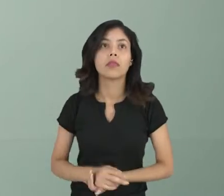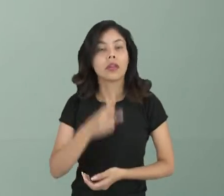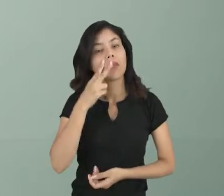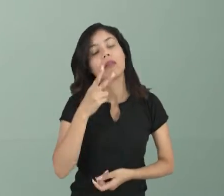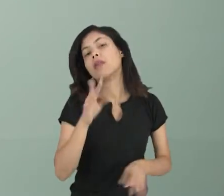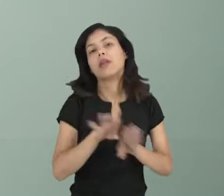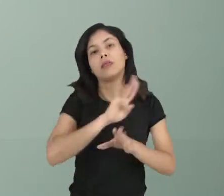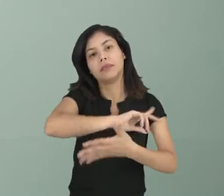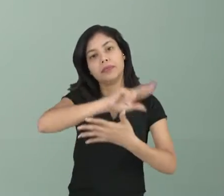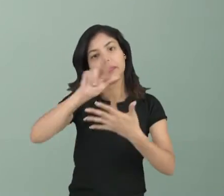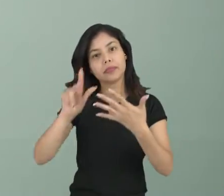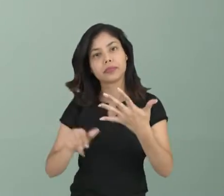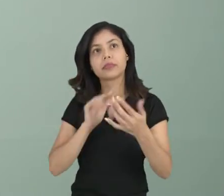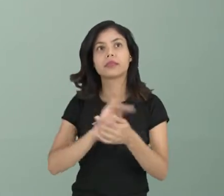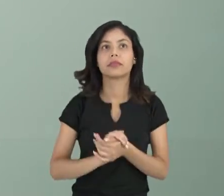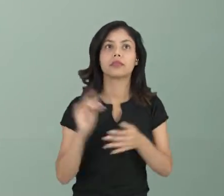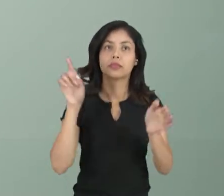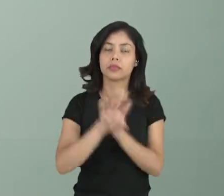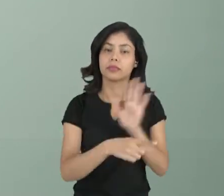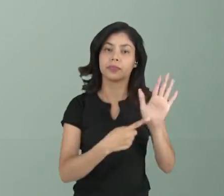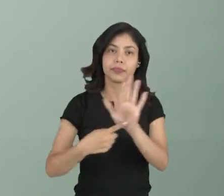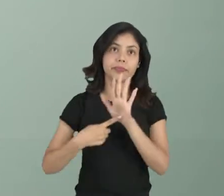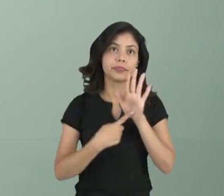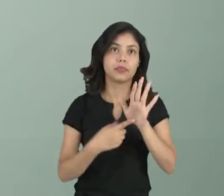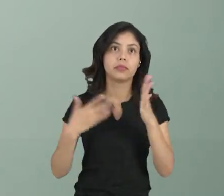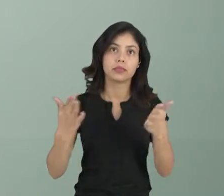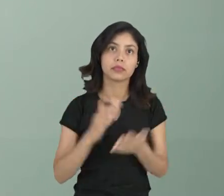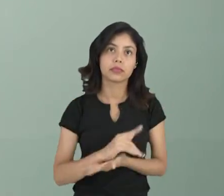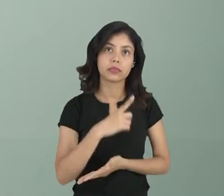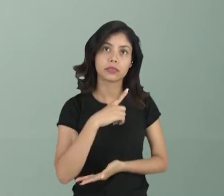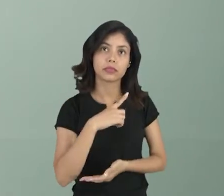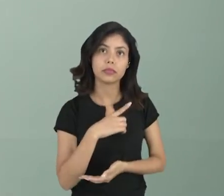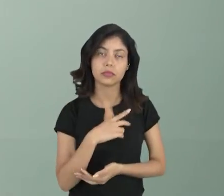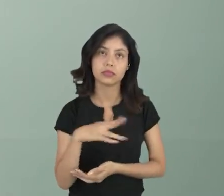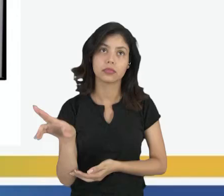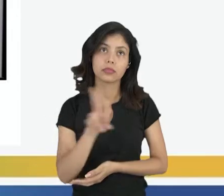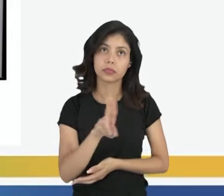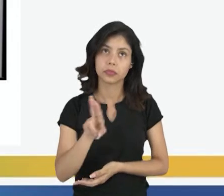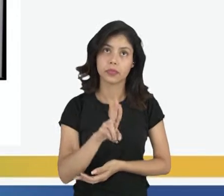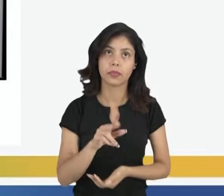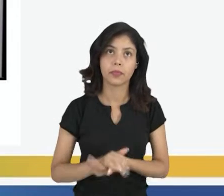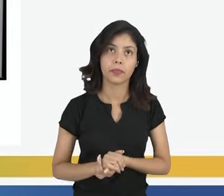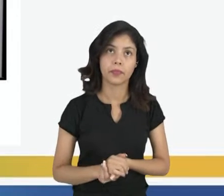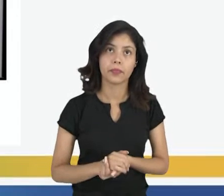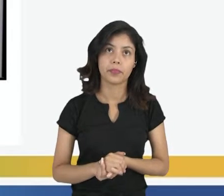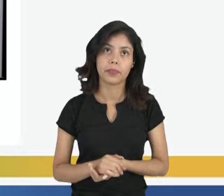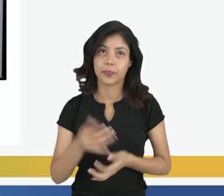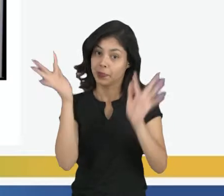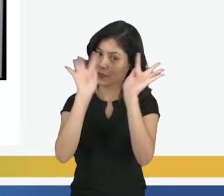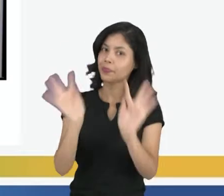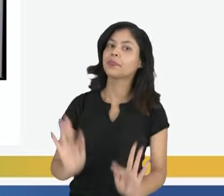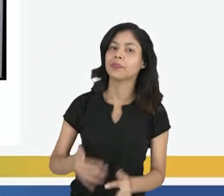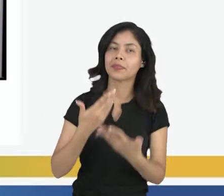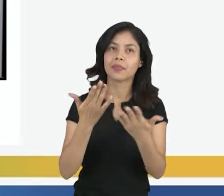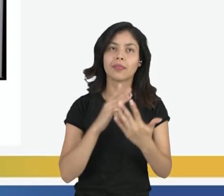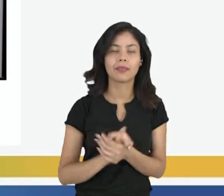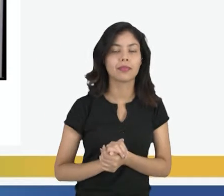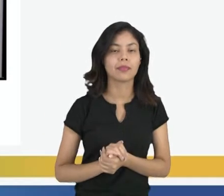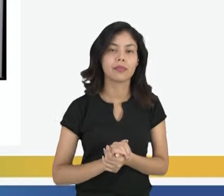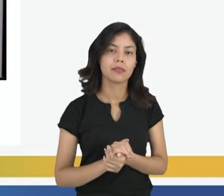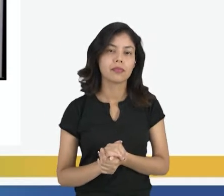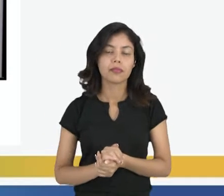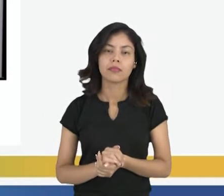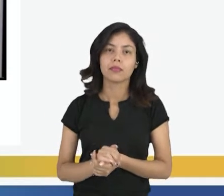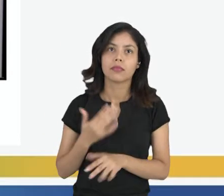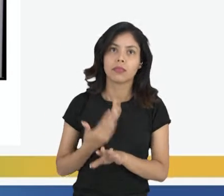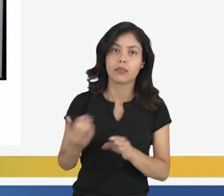gente vai ter várias questões, né, que vão representar. A gente tem aqui o que a gente chama de ícones, né, da felicidade, questões que